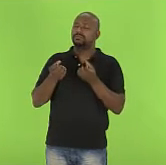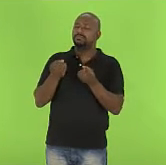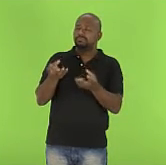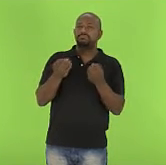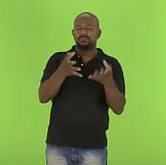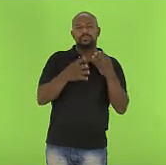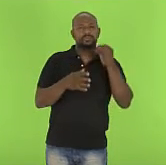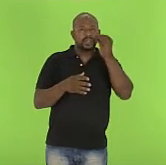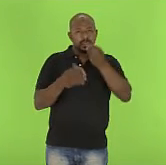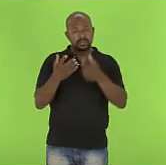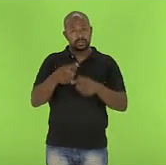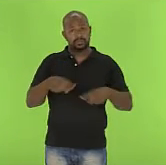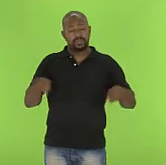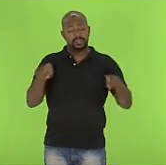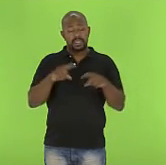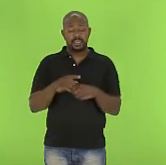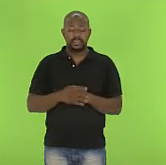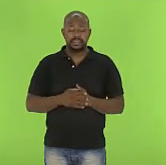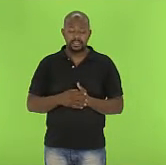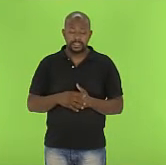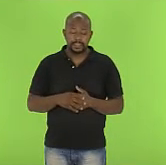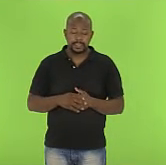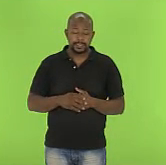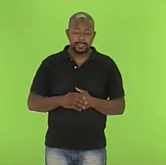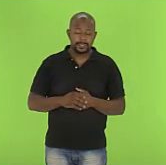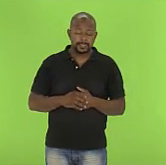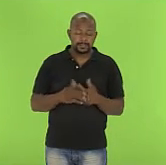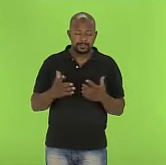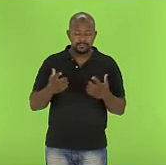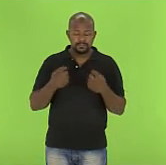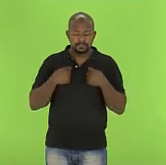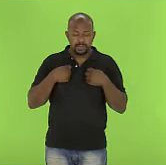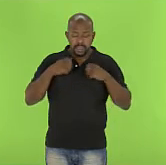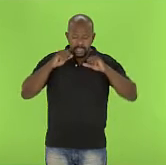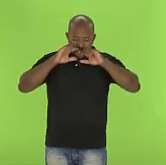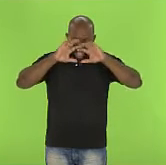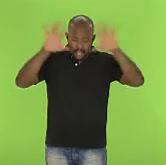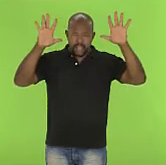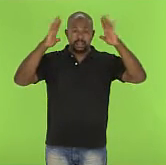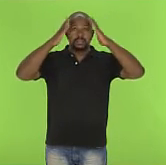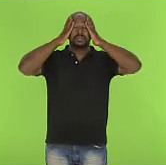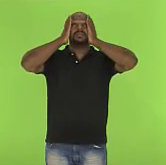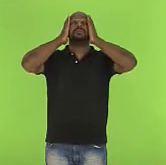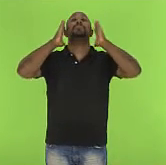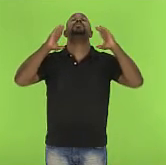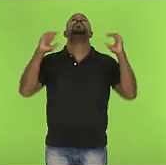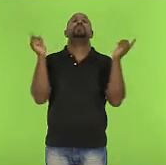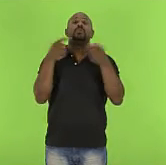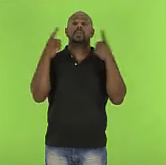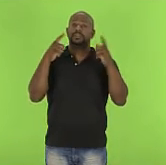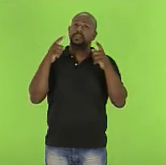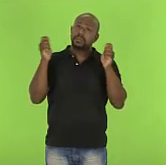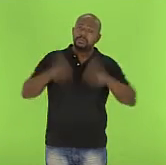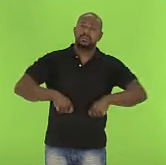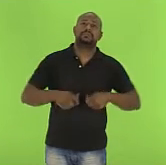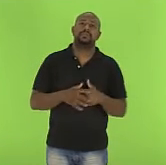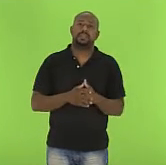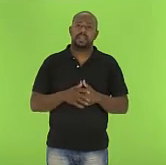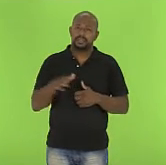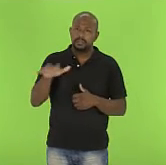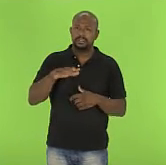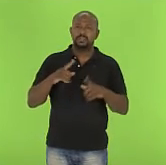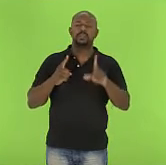para compartilhar essa experiência com vocês e para dar uma clareza para todos nós das